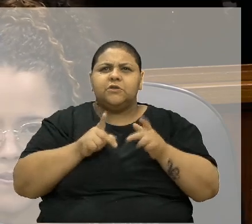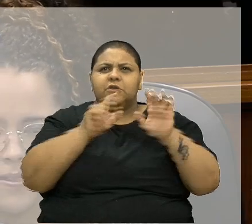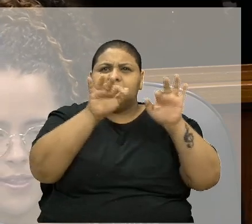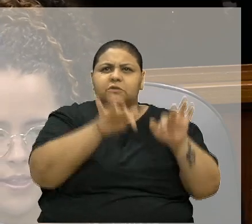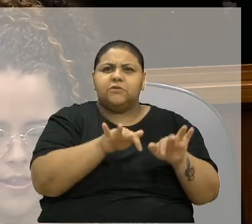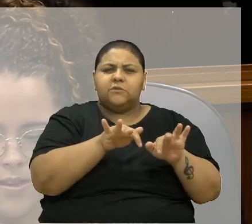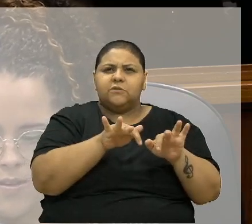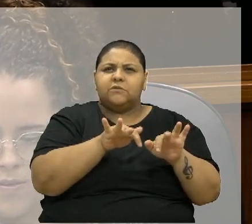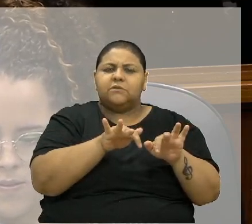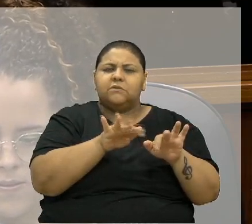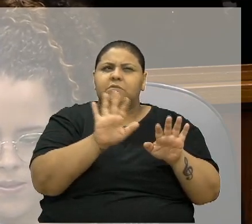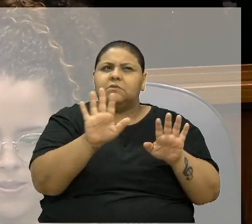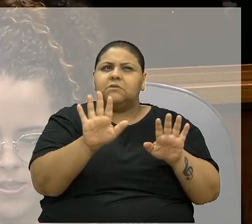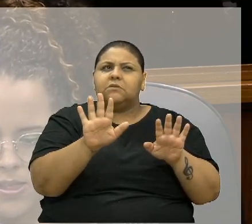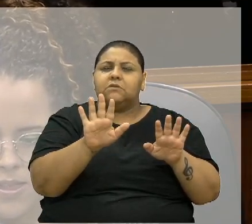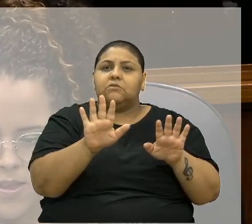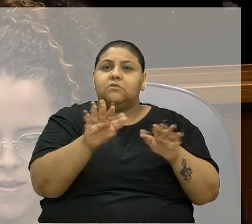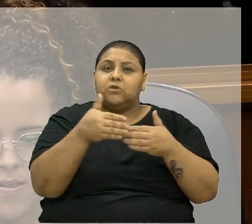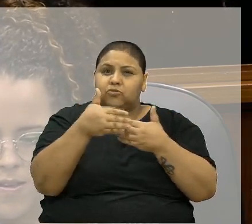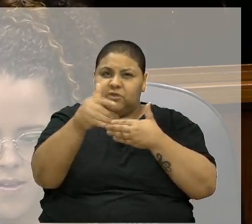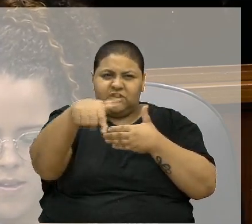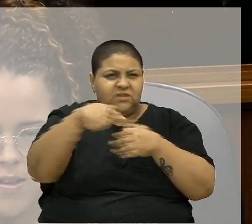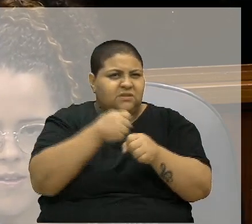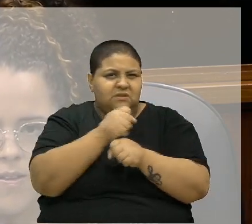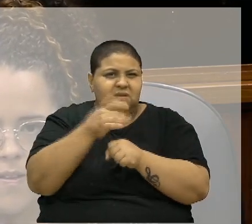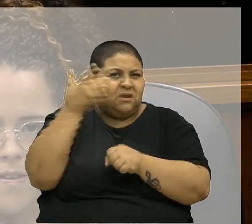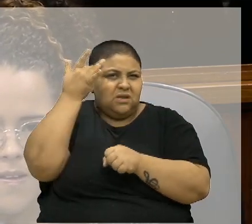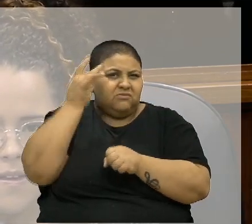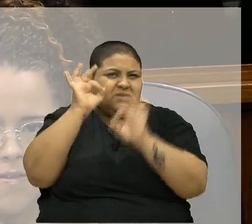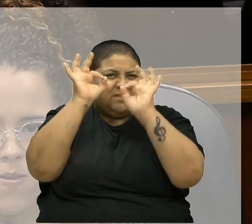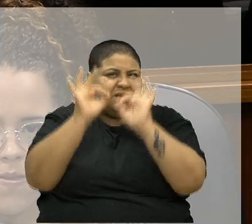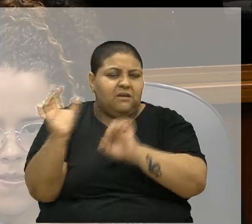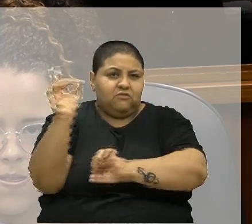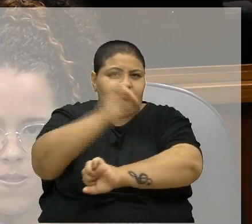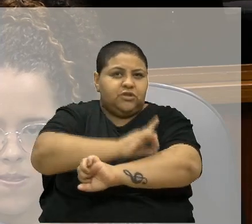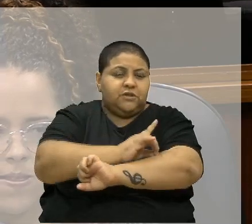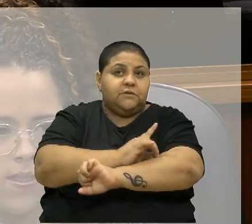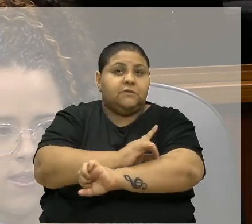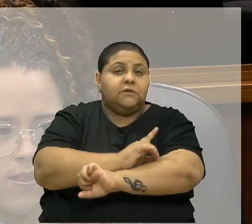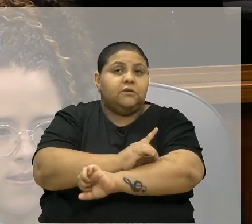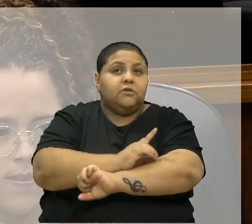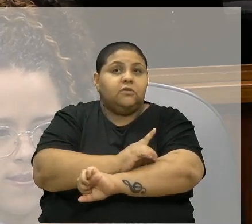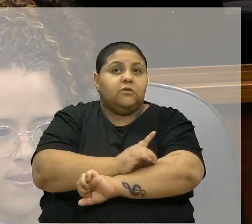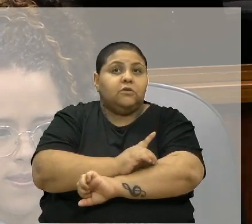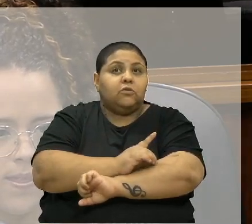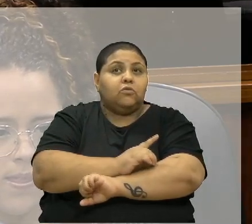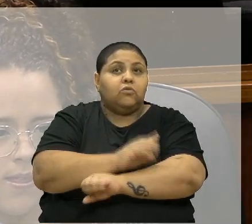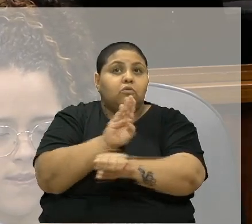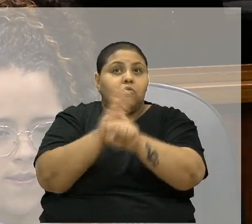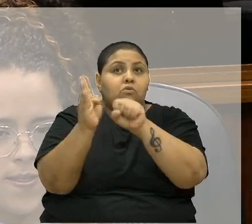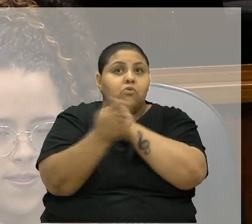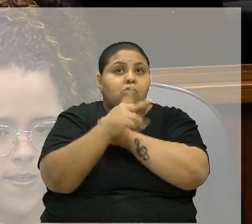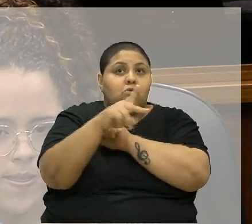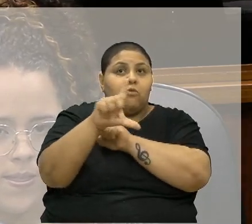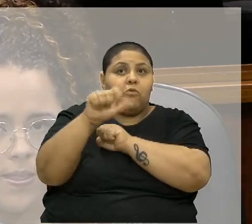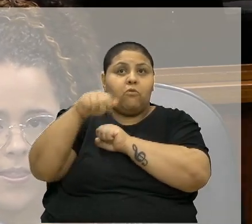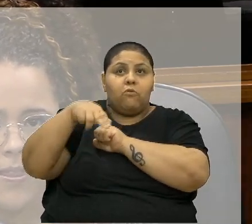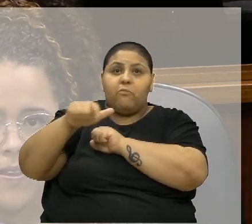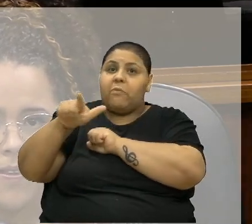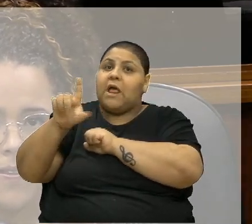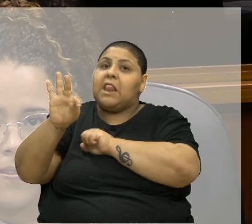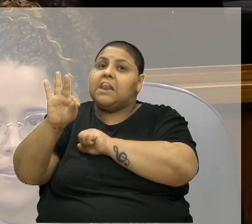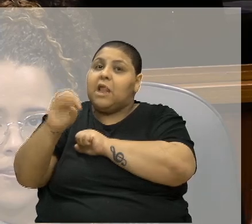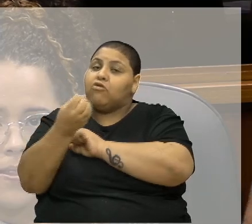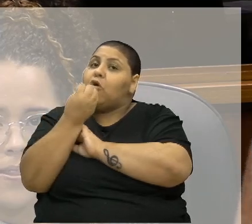do ano, aliás, durante esse ano, não sei precisar a data. E, aliás, né, o Planalto tem o pé muito